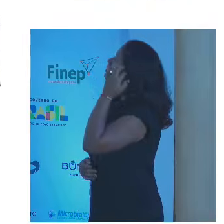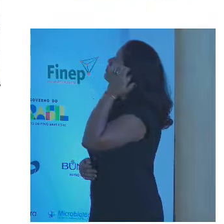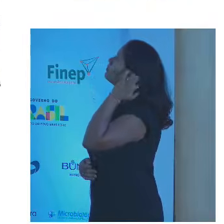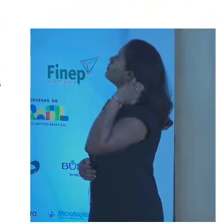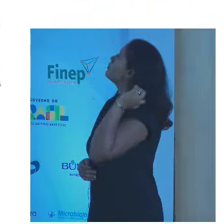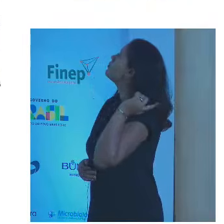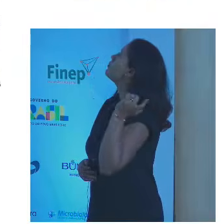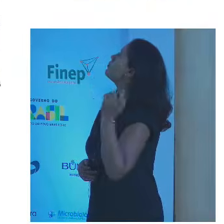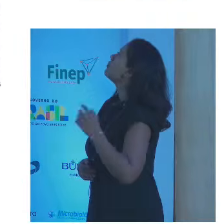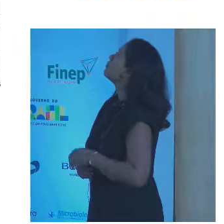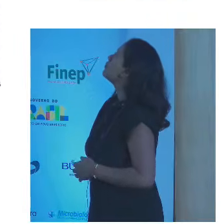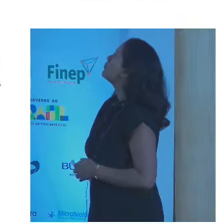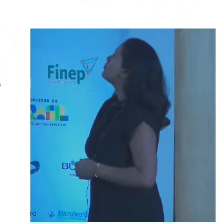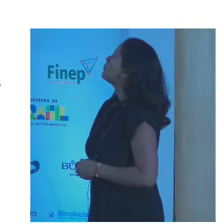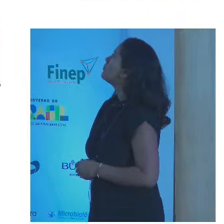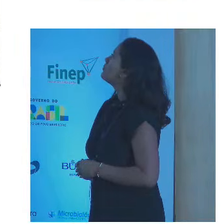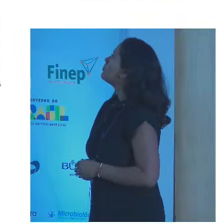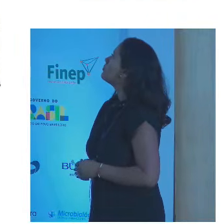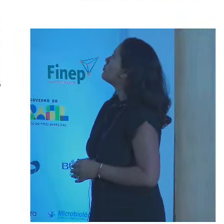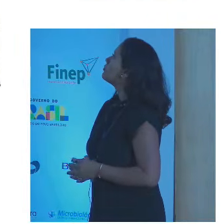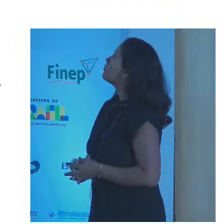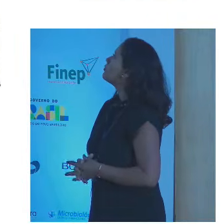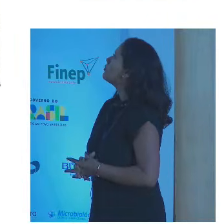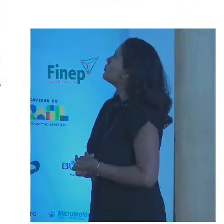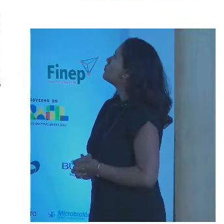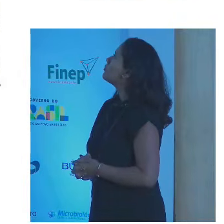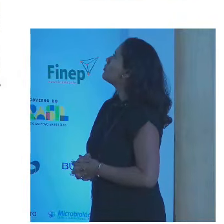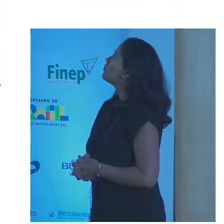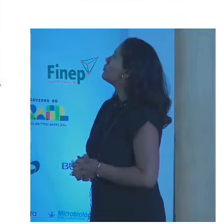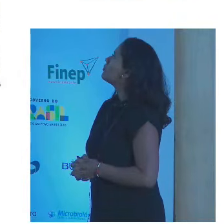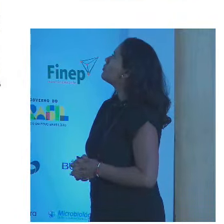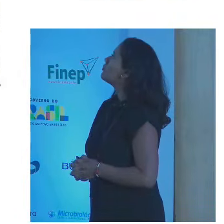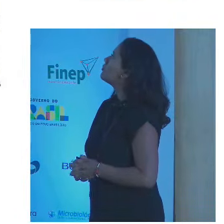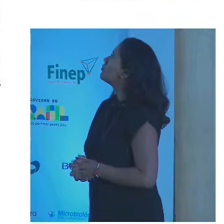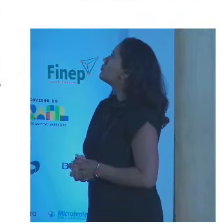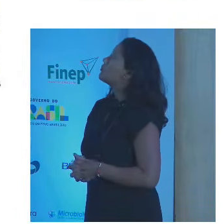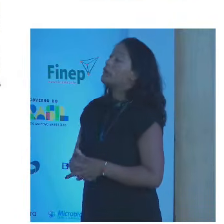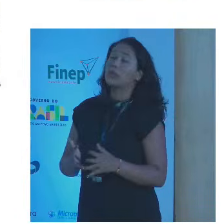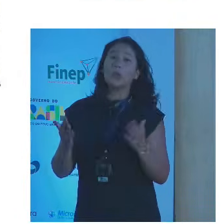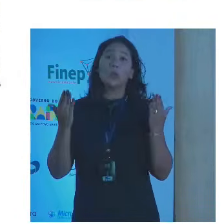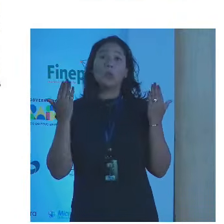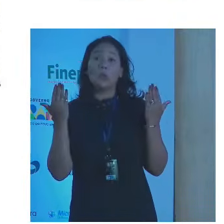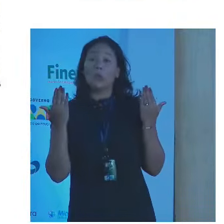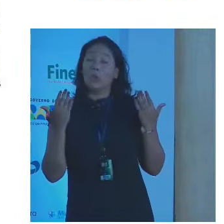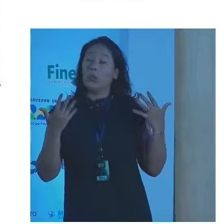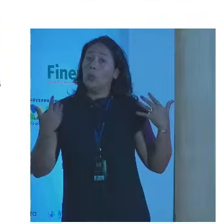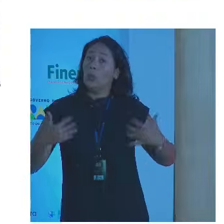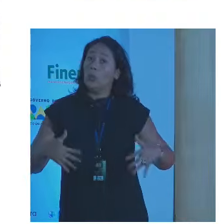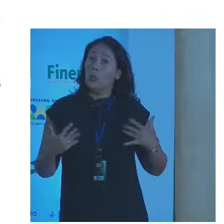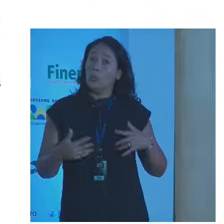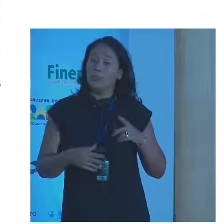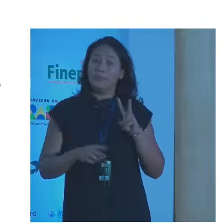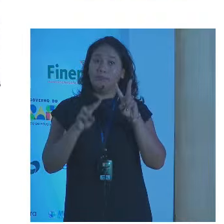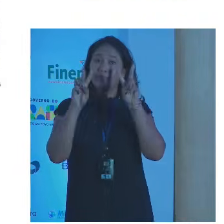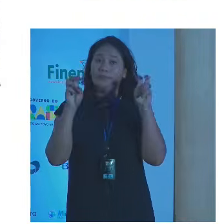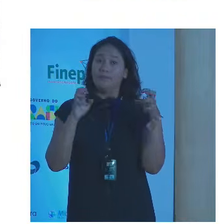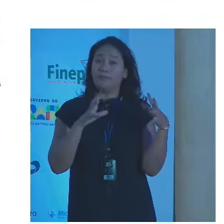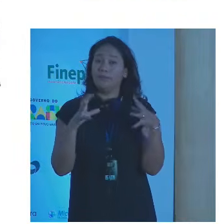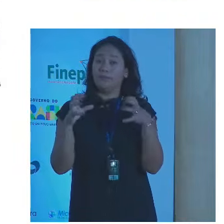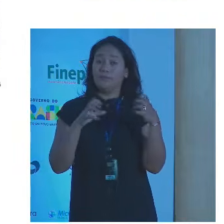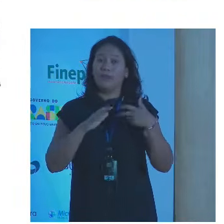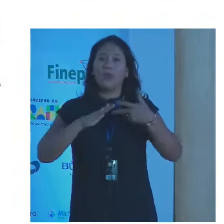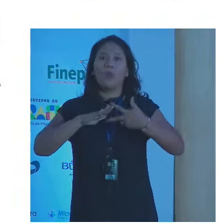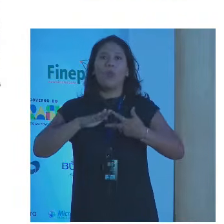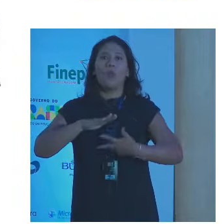Vou pular isso aqui. Outra questão polêmica, né? Essa questão do potencial, o cenário, né, de